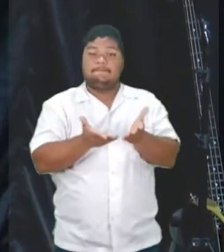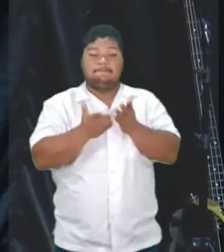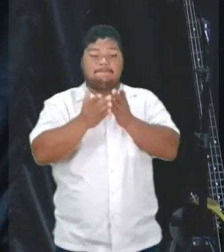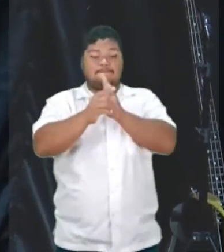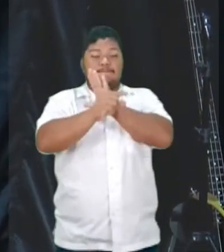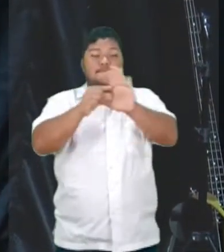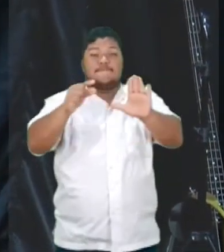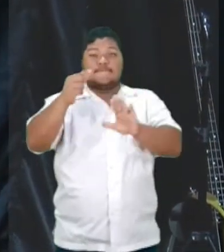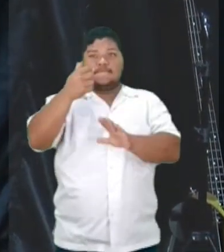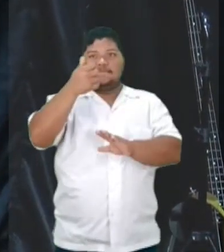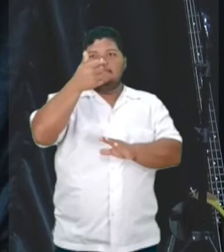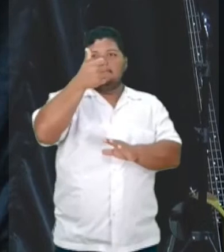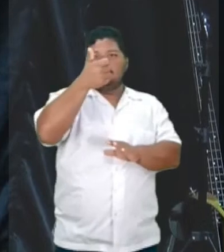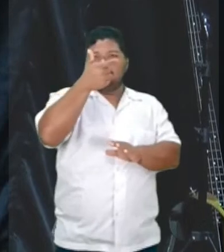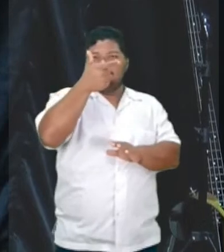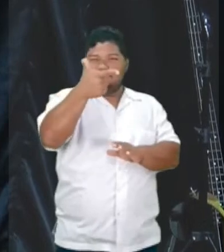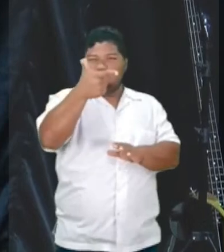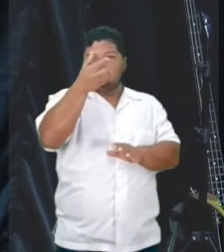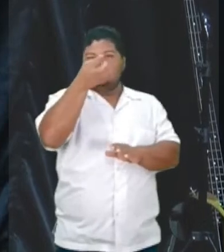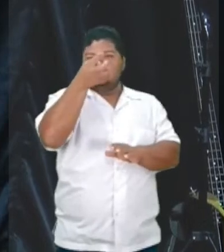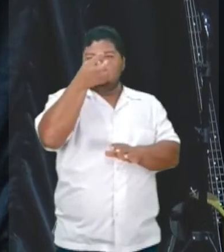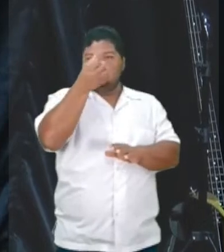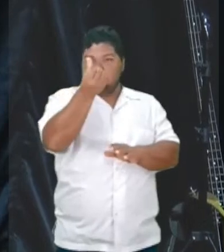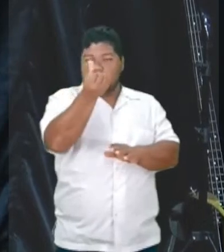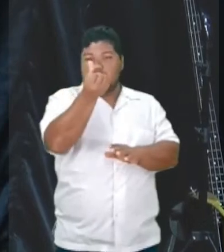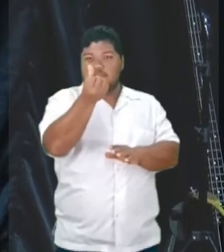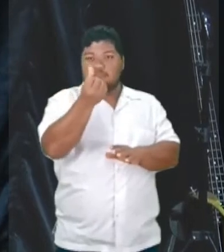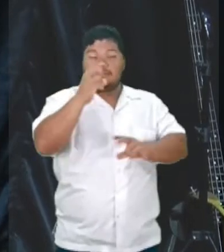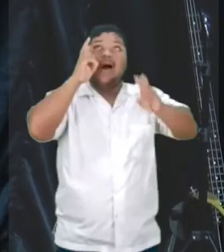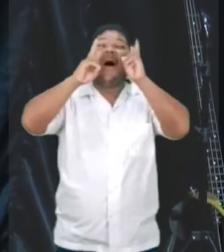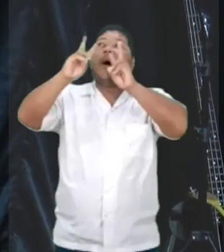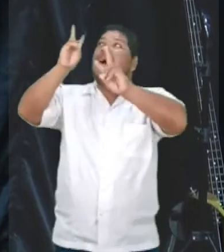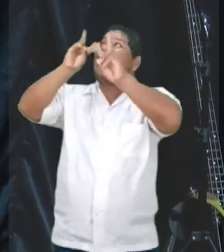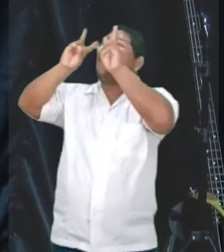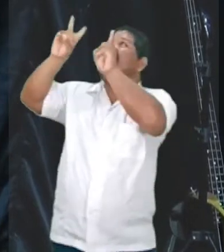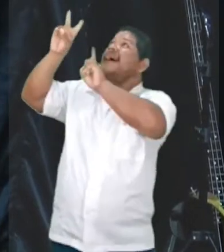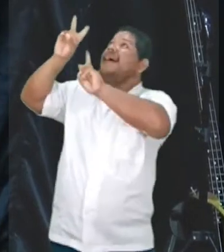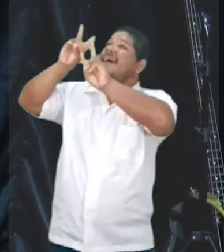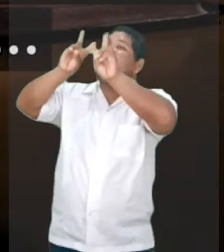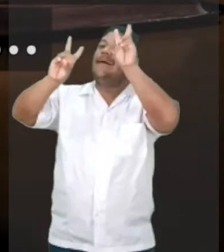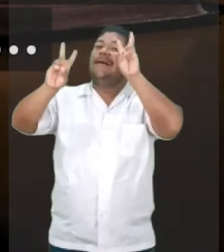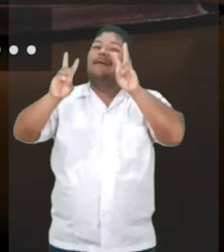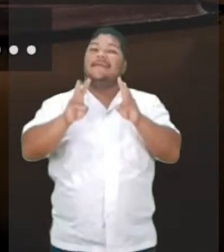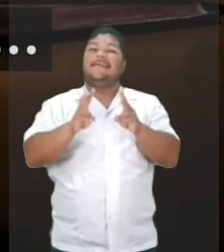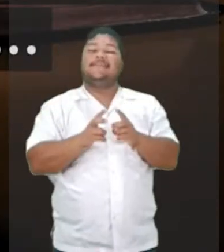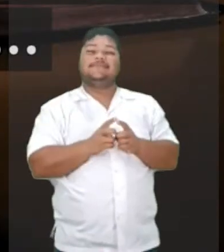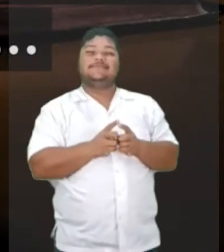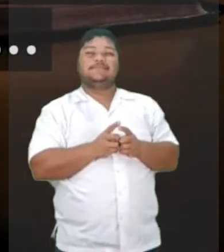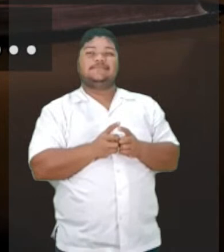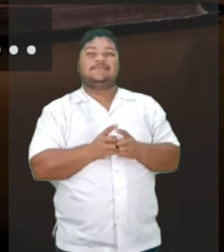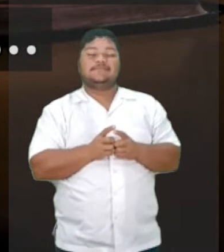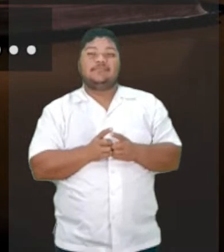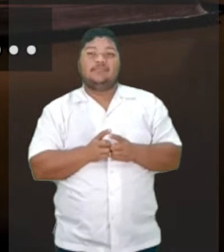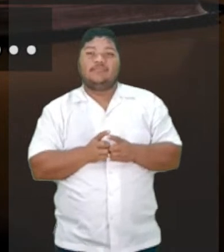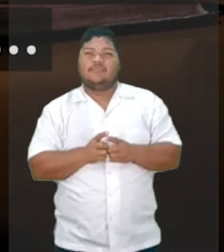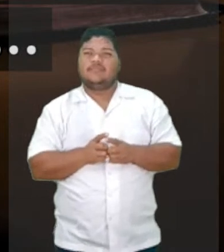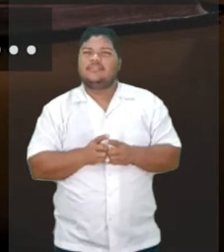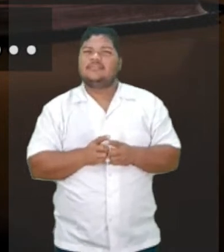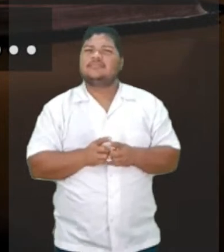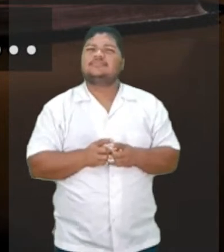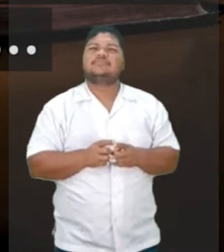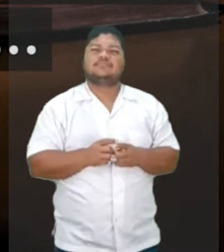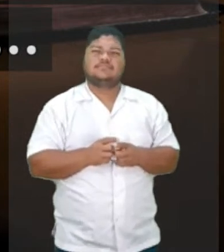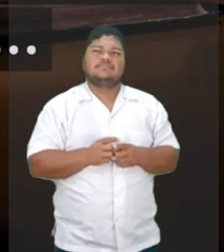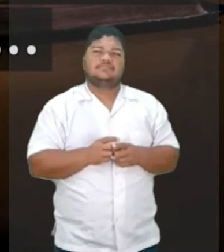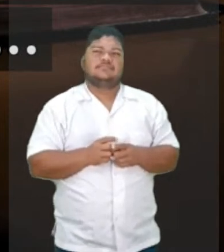ele diz: ergam os olhos e olhem para as alturas. Quem criou tudo isso? Aquele que